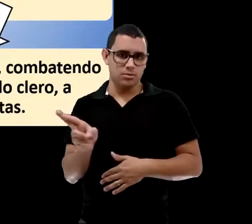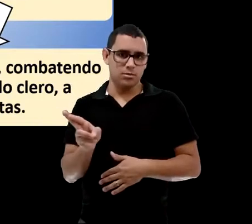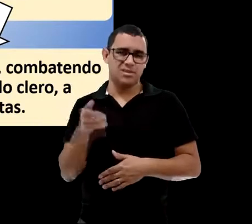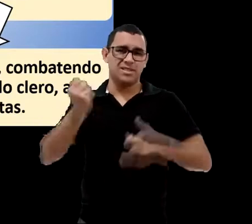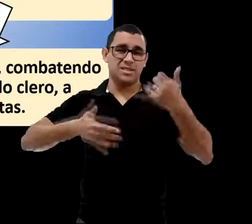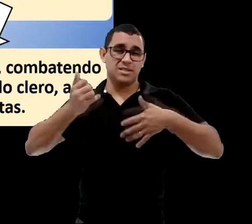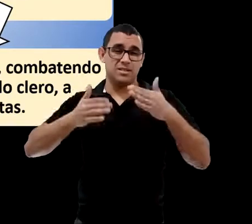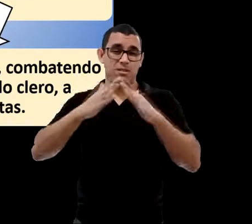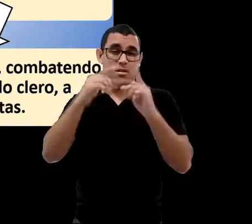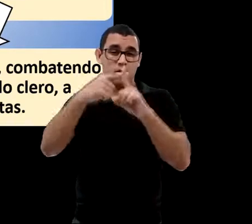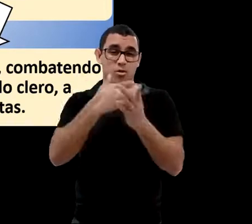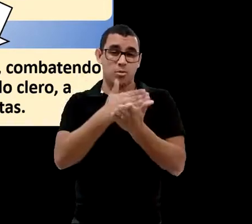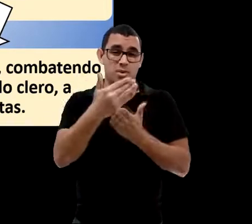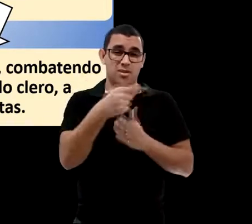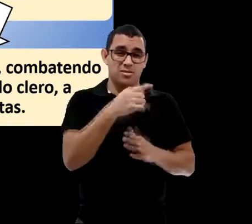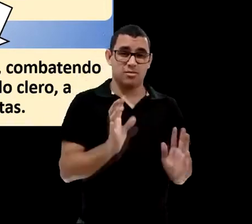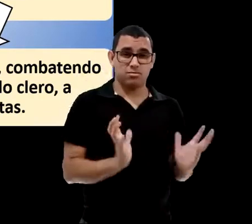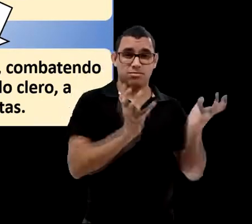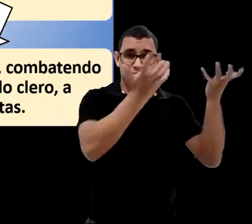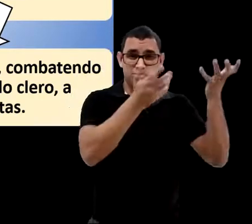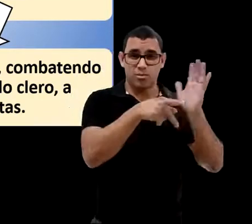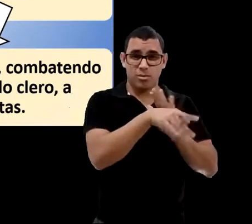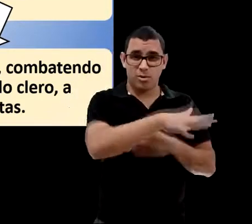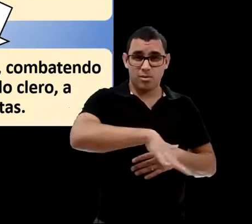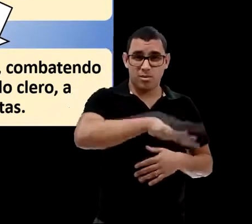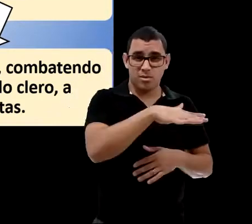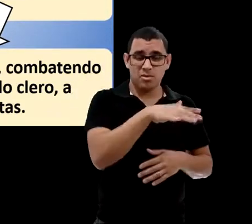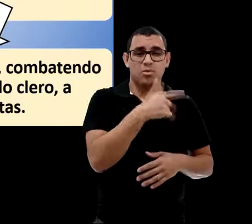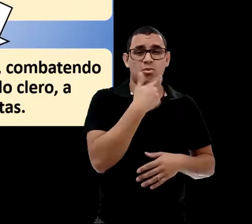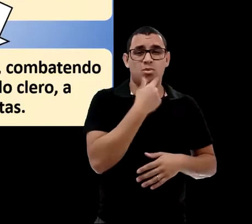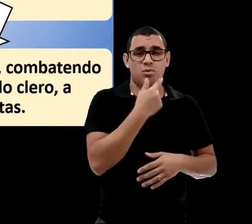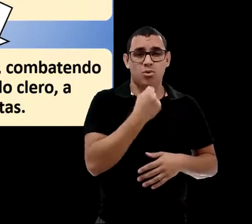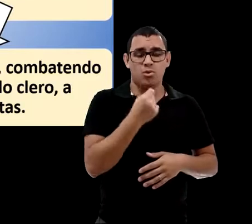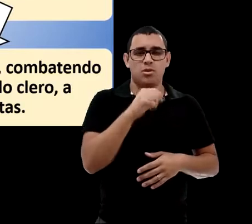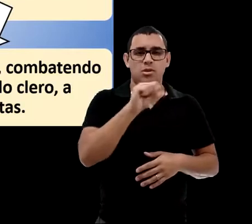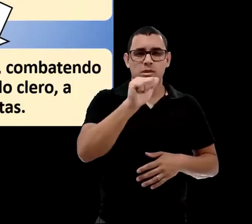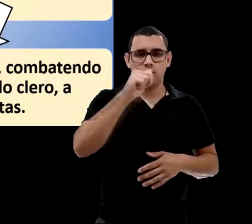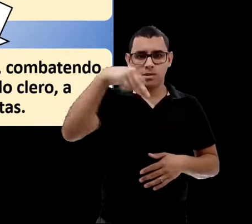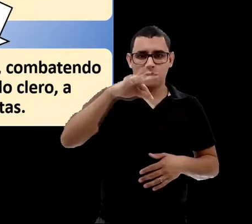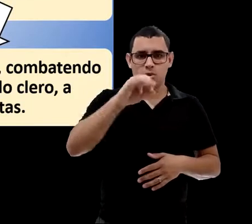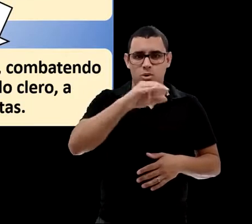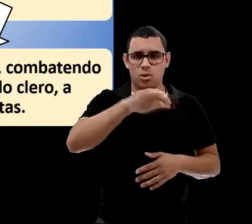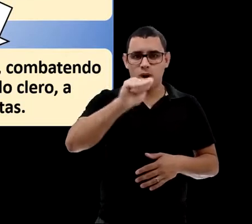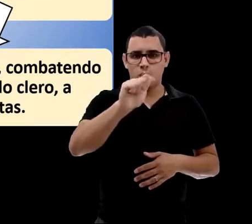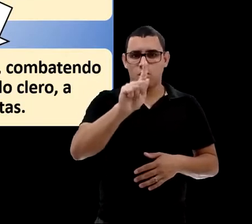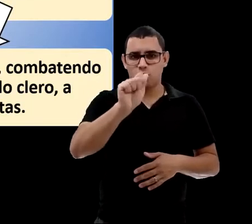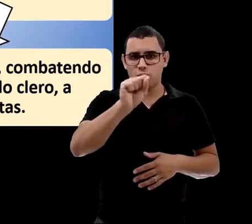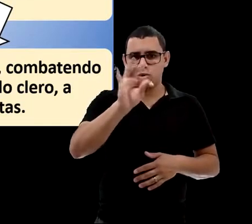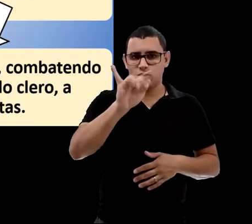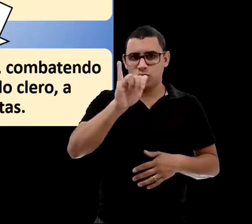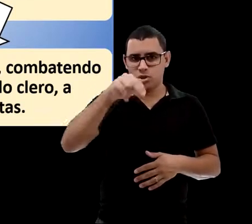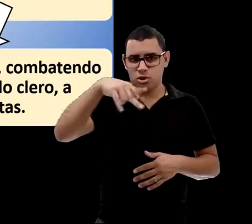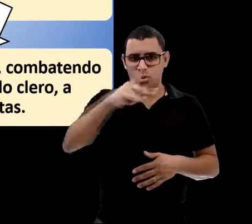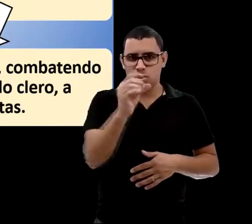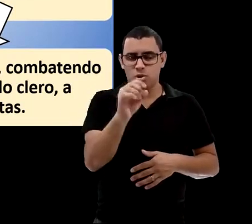fé. Essa explicação da igreja vinha lá desde a Idade Média, com a escolástica de Santo Agostinho, com o pensamento de